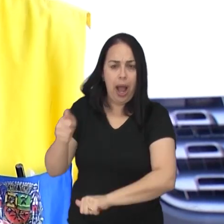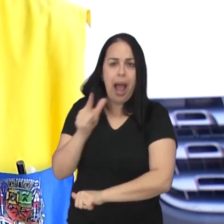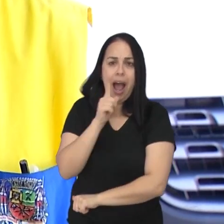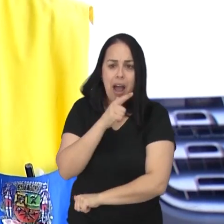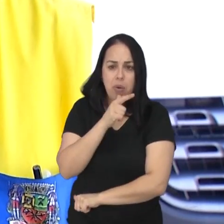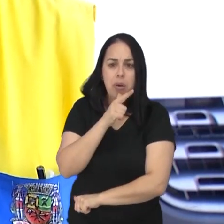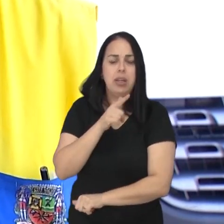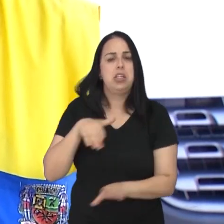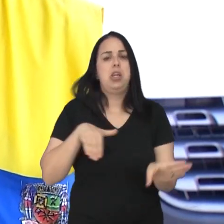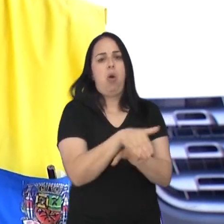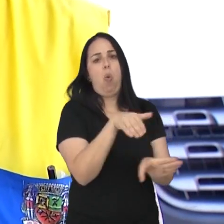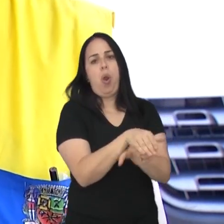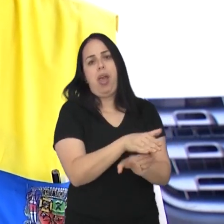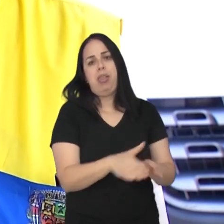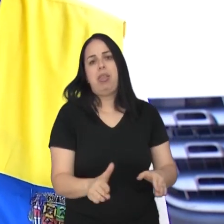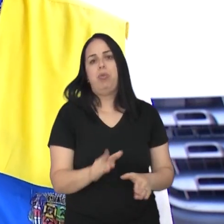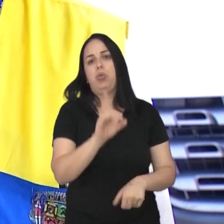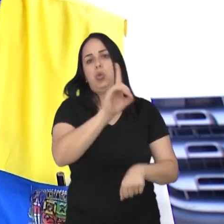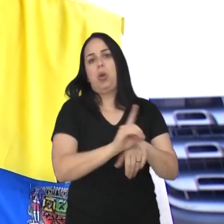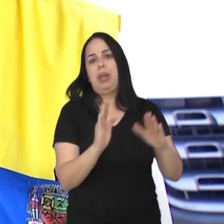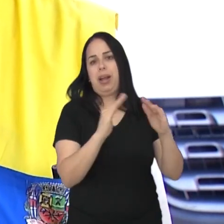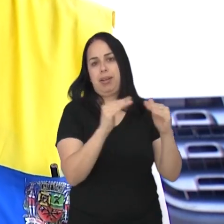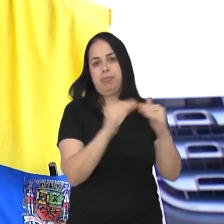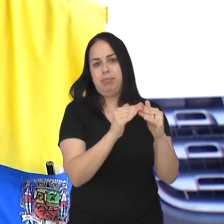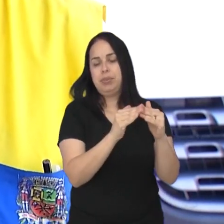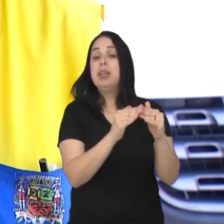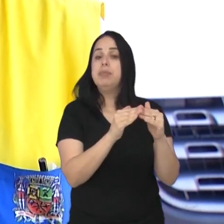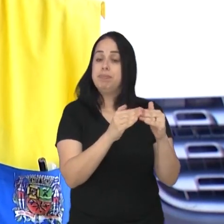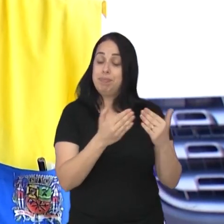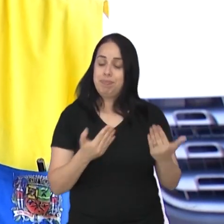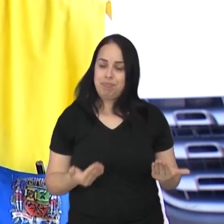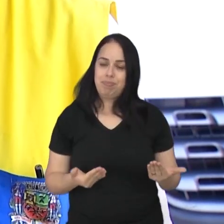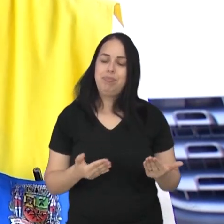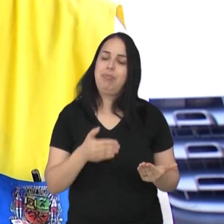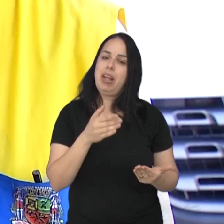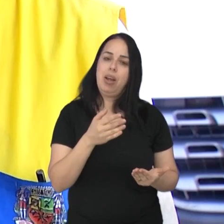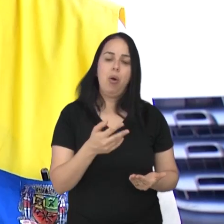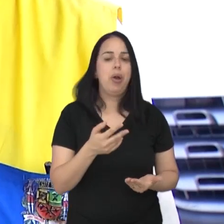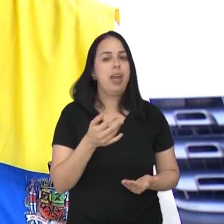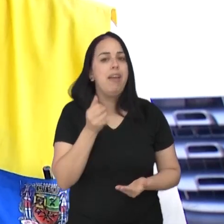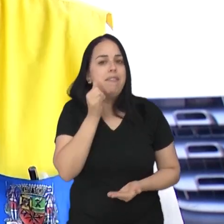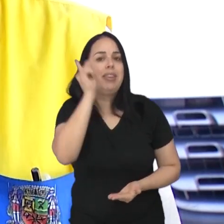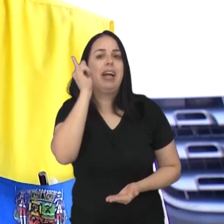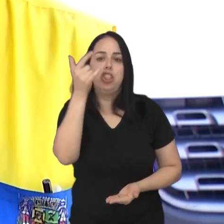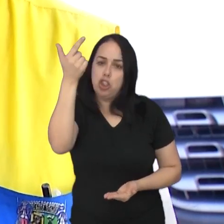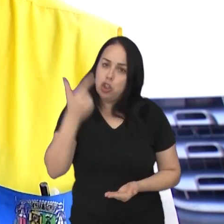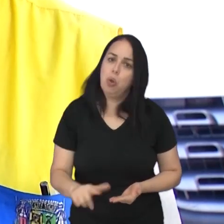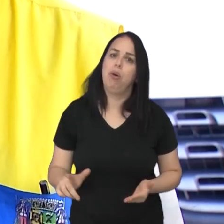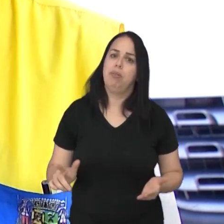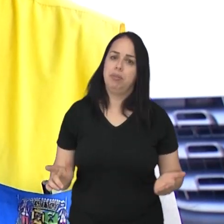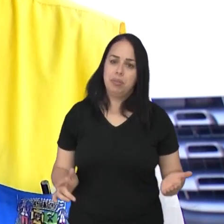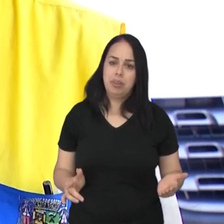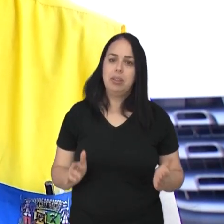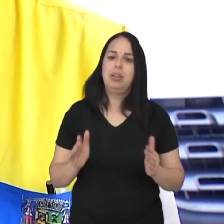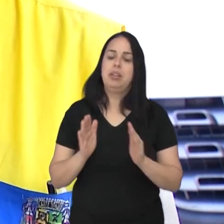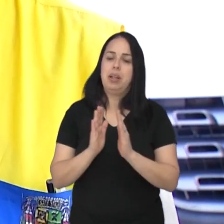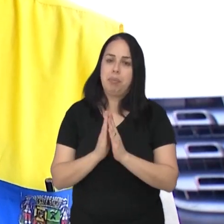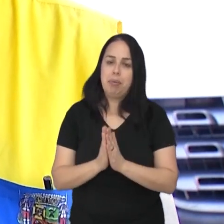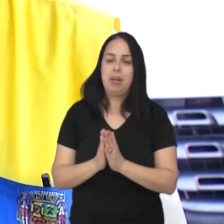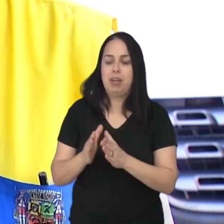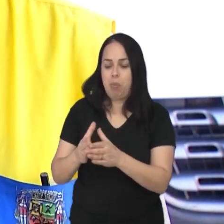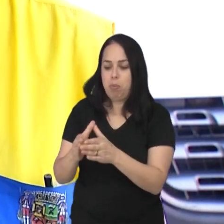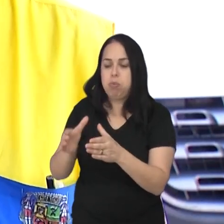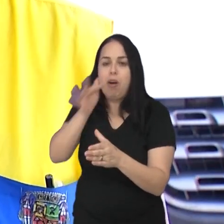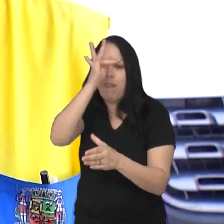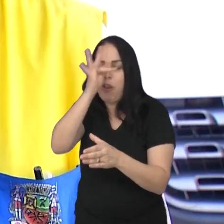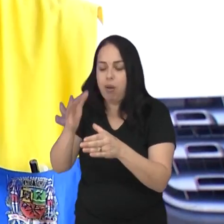água e passa a orientação, né, para o munícipe, né, para que ele não possa ocorrer novamente.